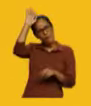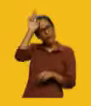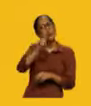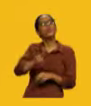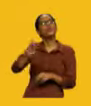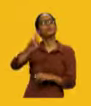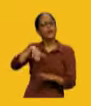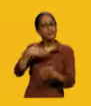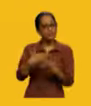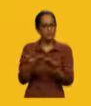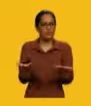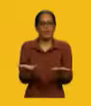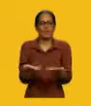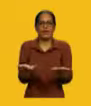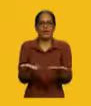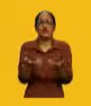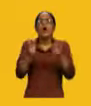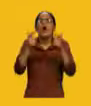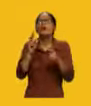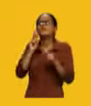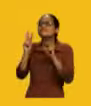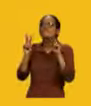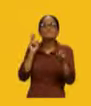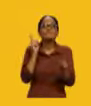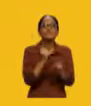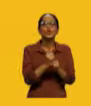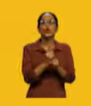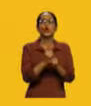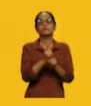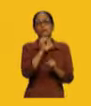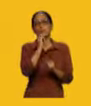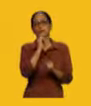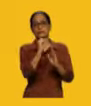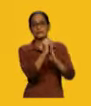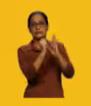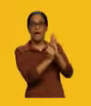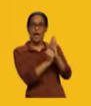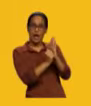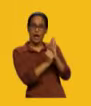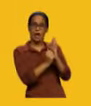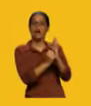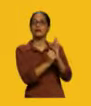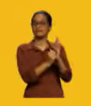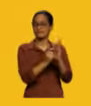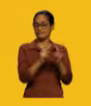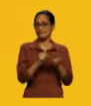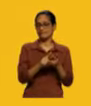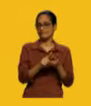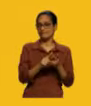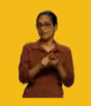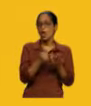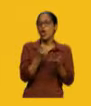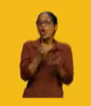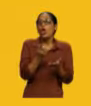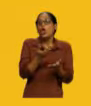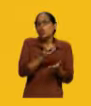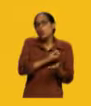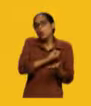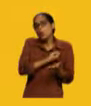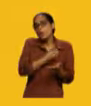hoje, né? Onde que a gente vê? No nome de século, em numeração de livro,